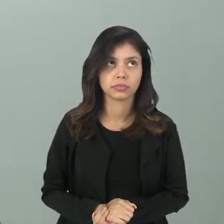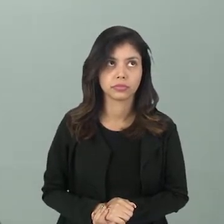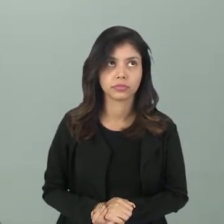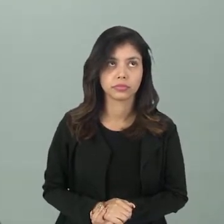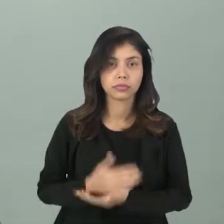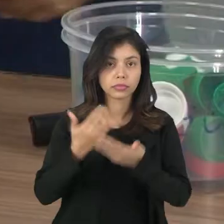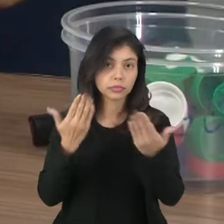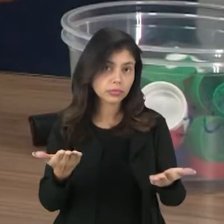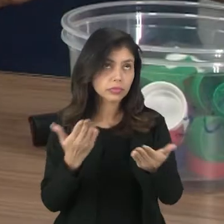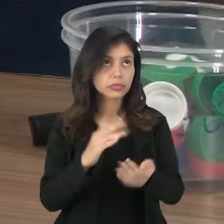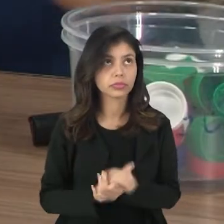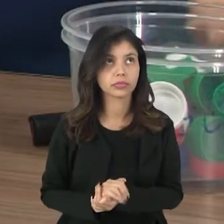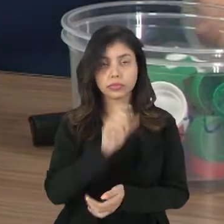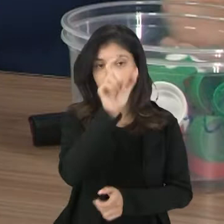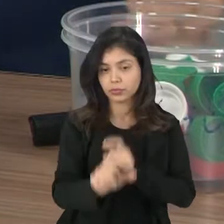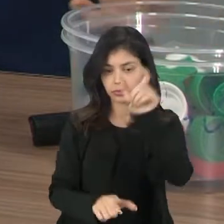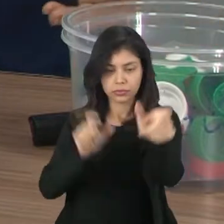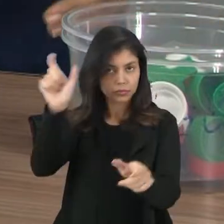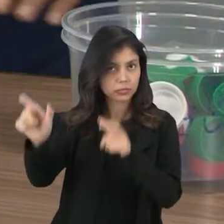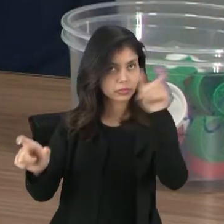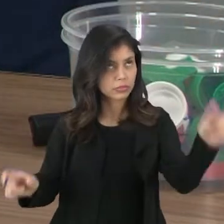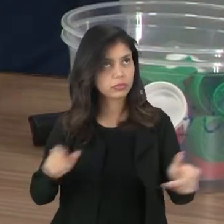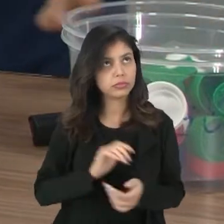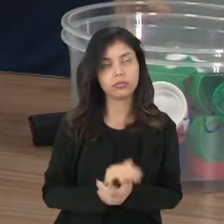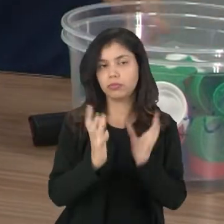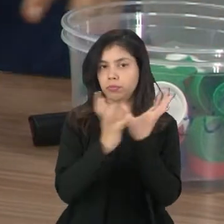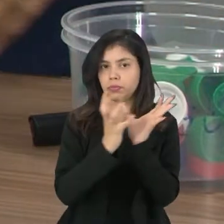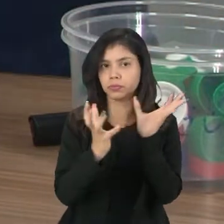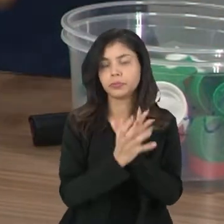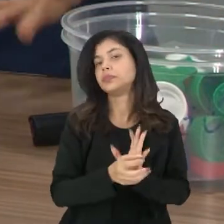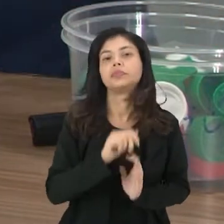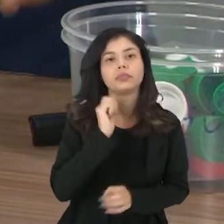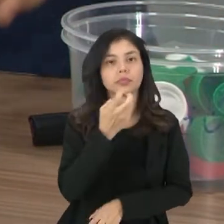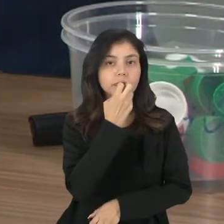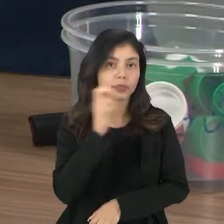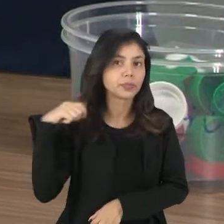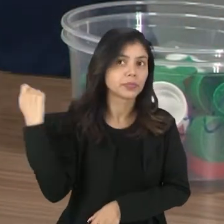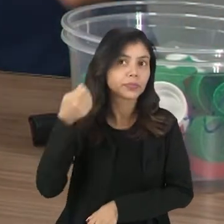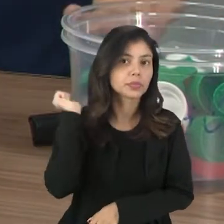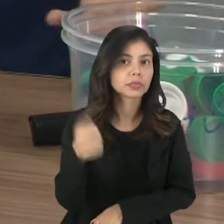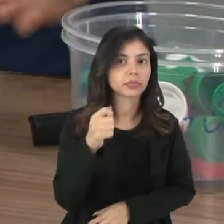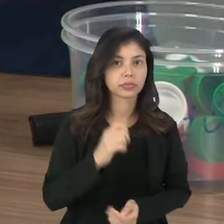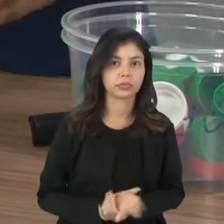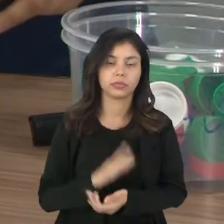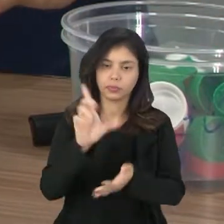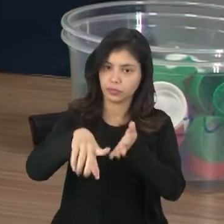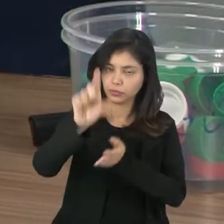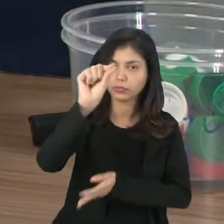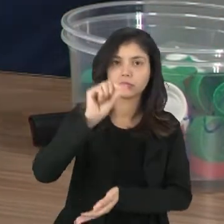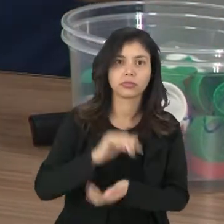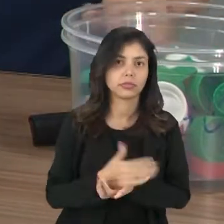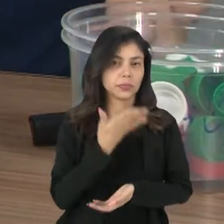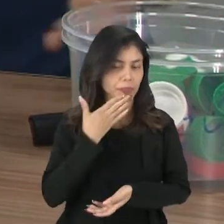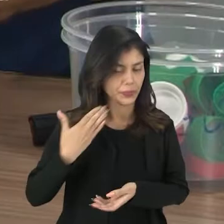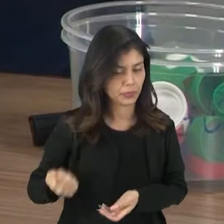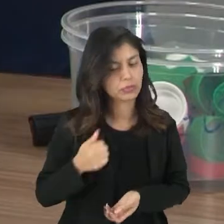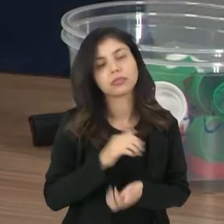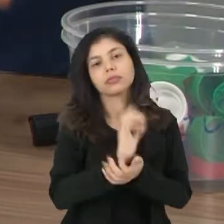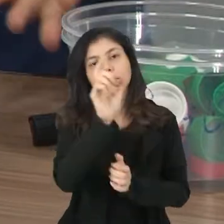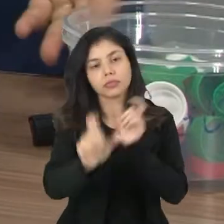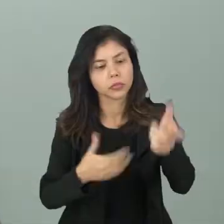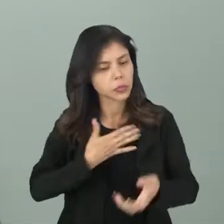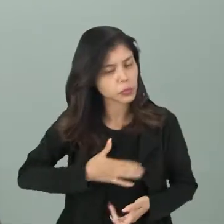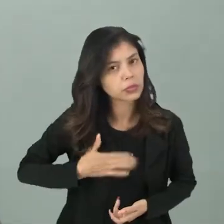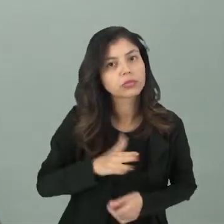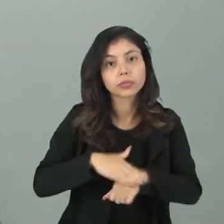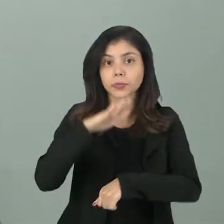Então, esses foram os personagens, né, da Turma da Mônica, onde os alunos escolheram a preferência, o que eles